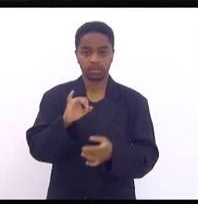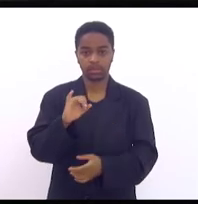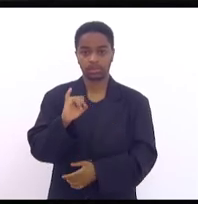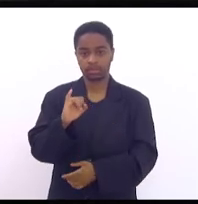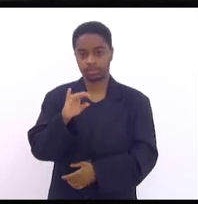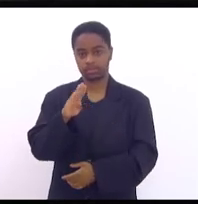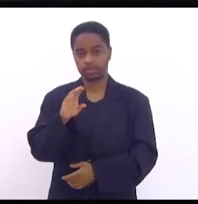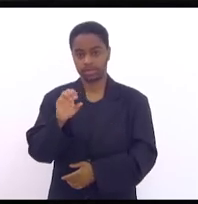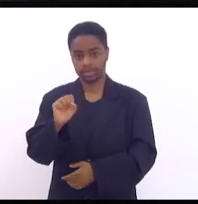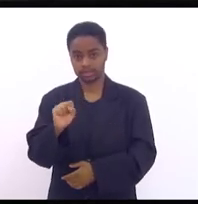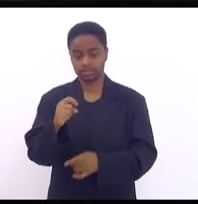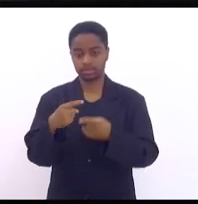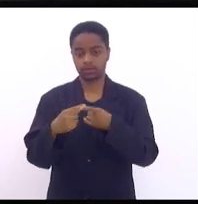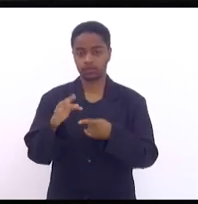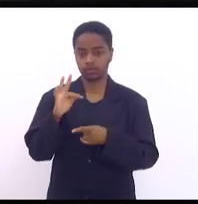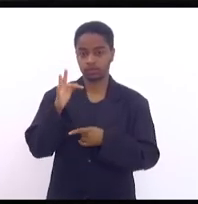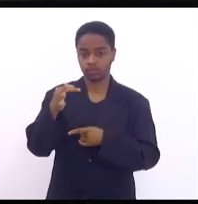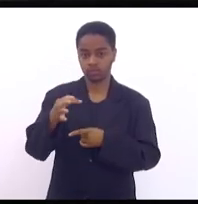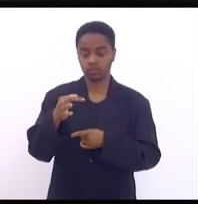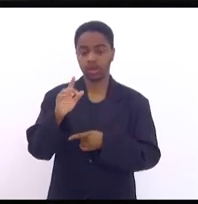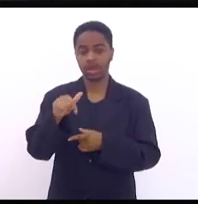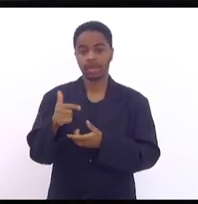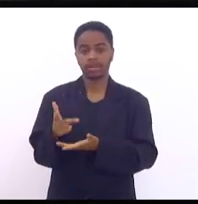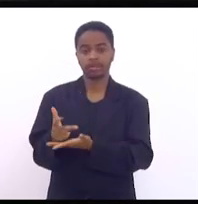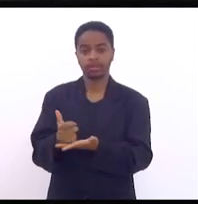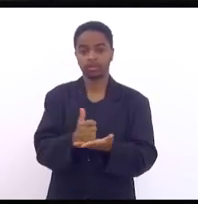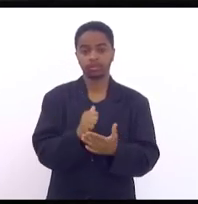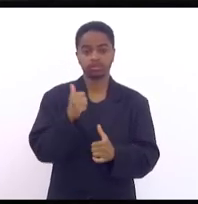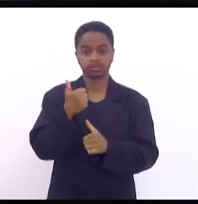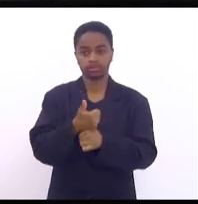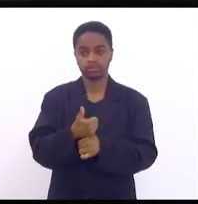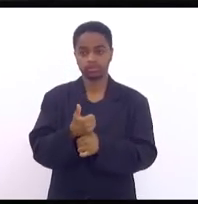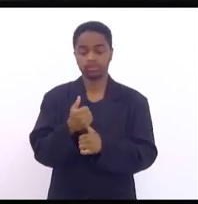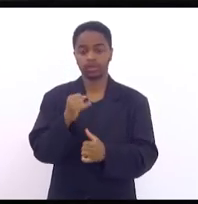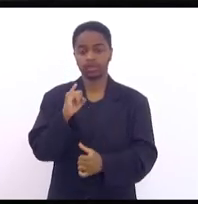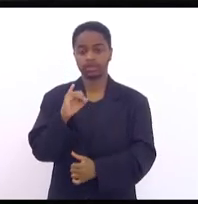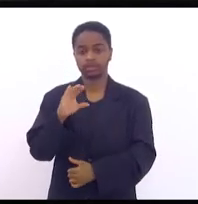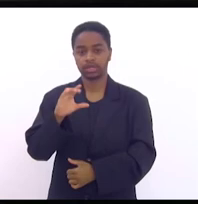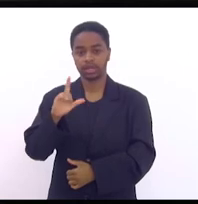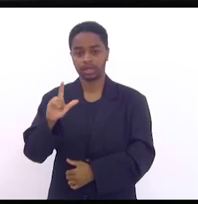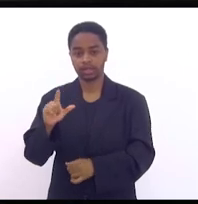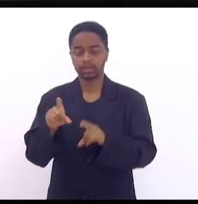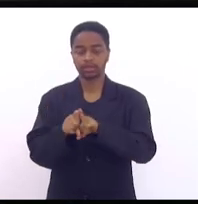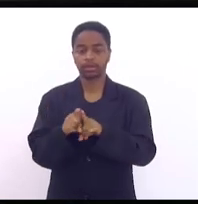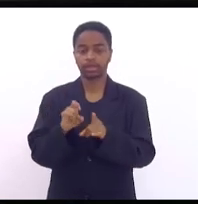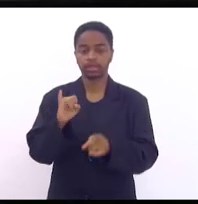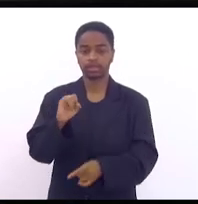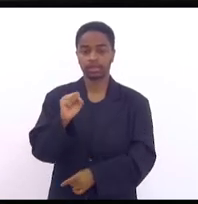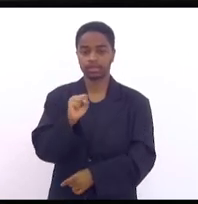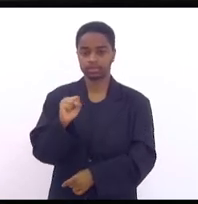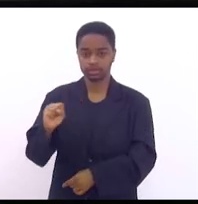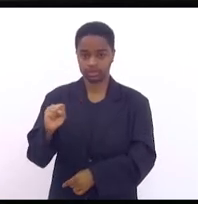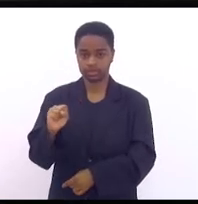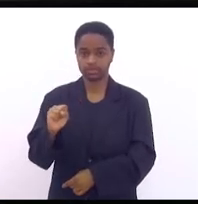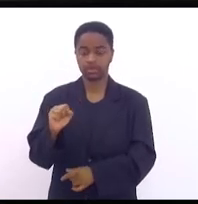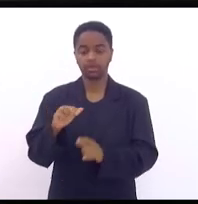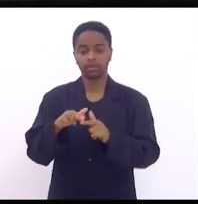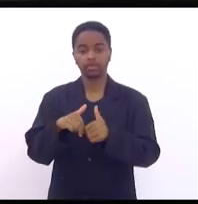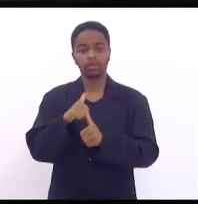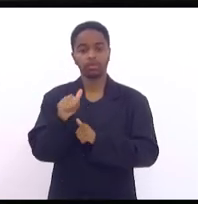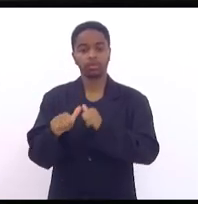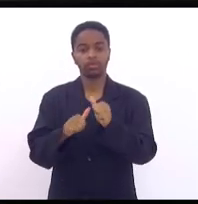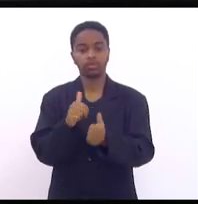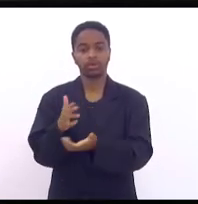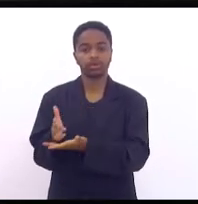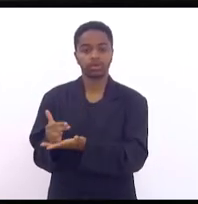o próximo tributo que substituirá o ICM e o ISS com a reforma tributária. O Rio de Janeiro, com